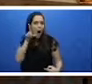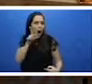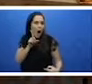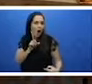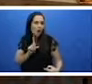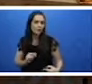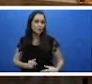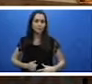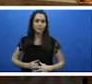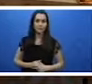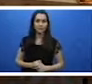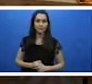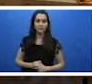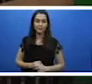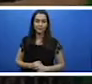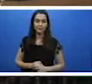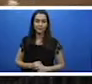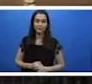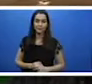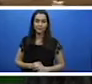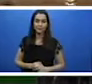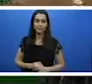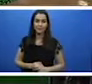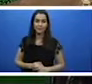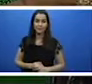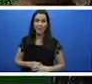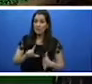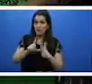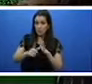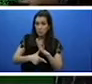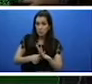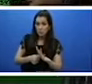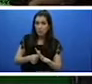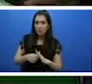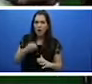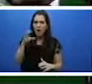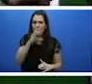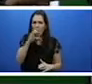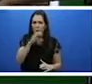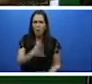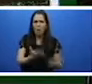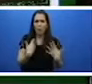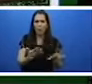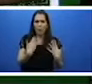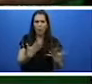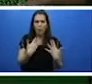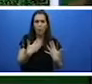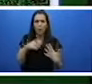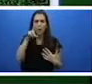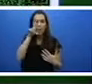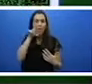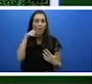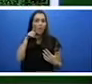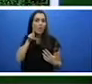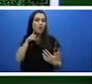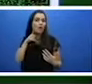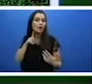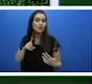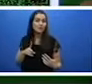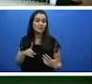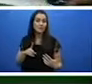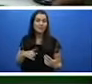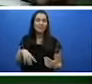interessante. Quando o nosso organismo começa a aquecer muito, nós começamos a suar. E